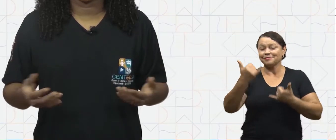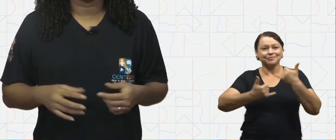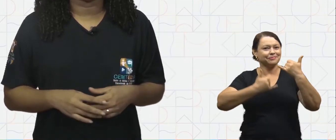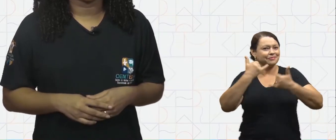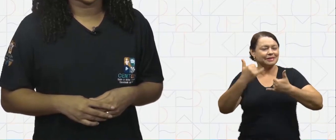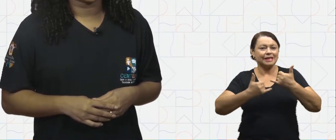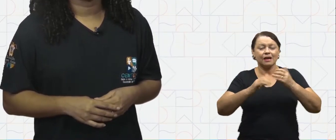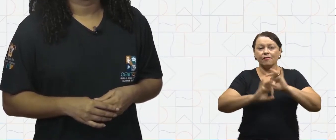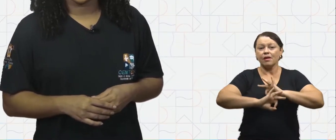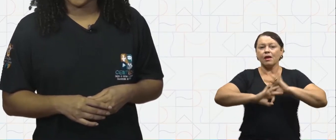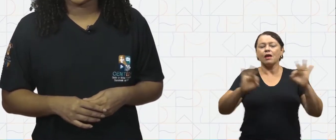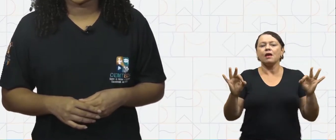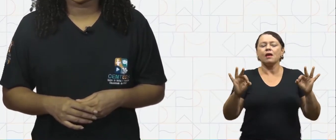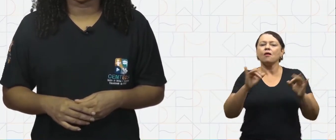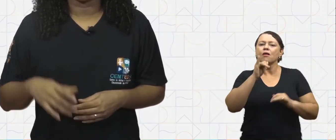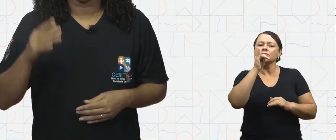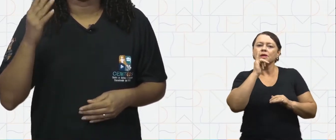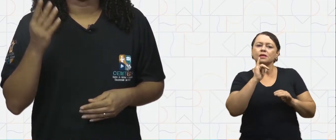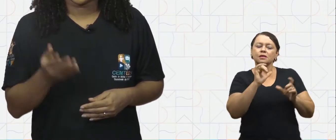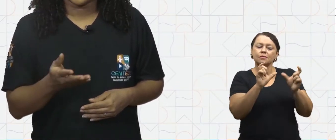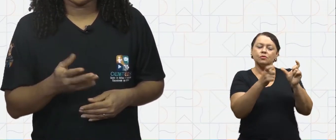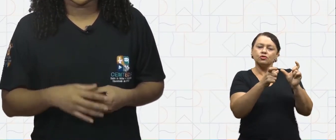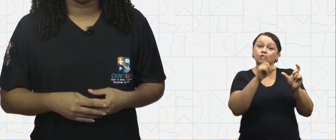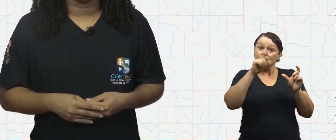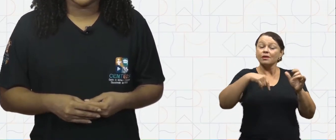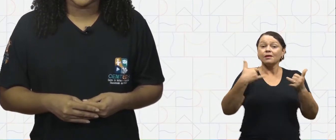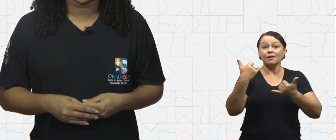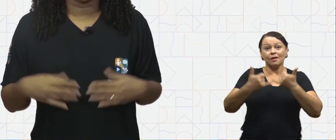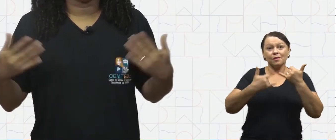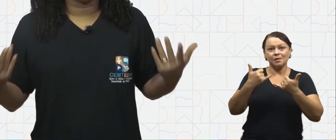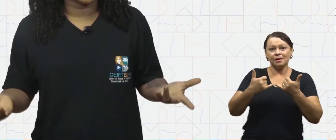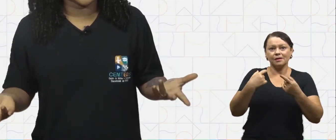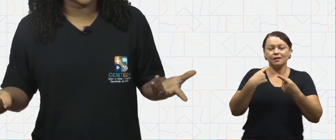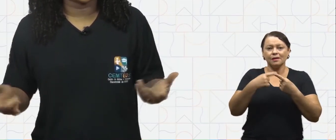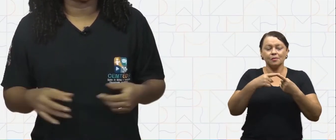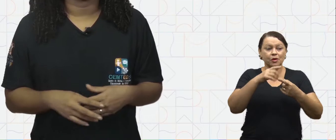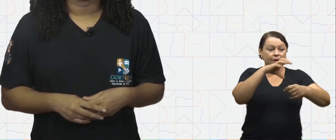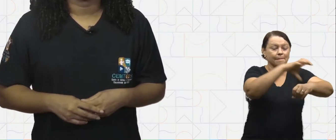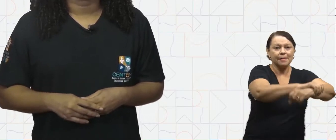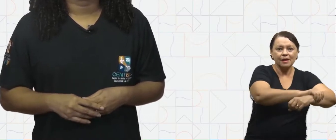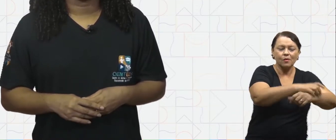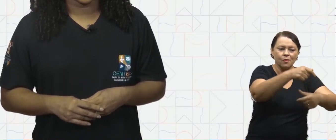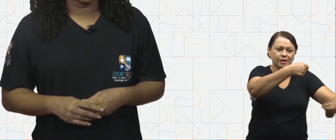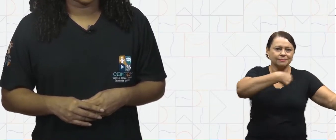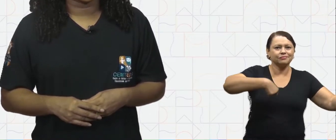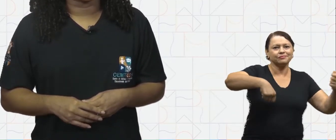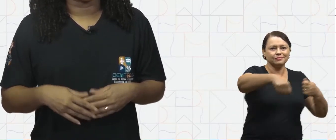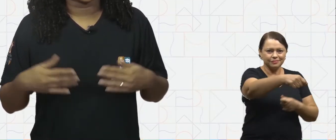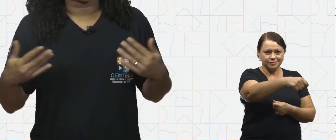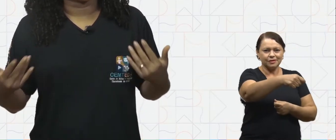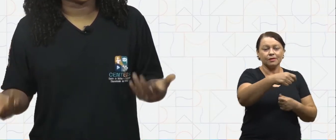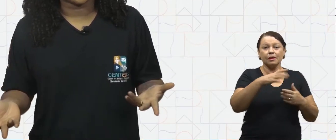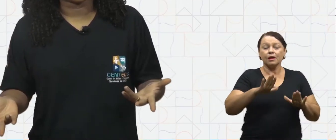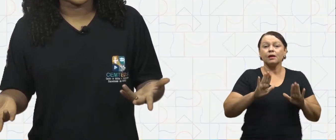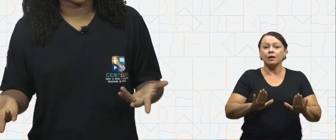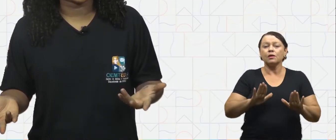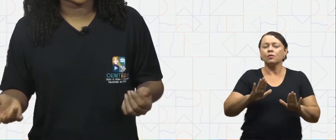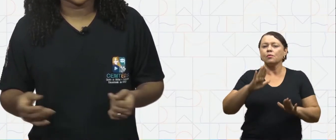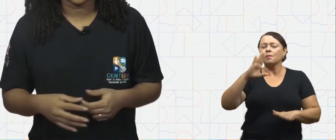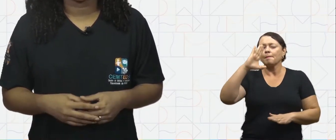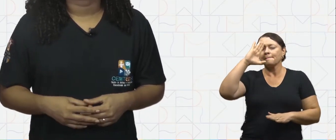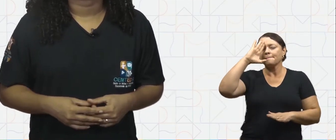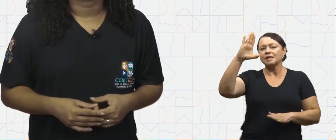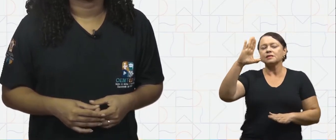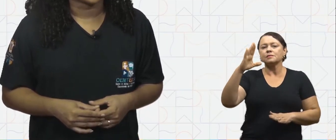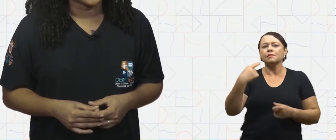ótimo exemplo de um jogo que é uma brincadeira, pois quem é pego, perde e vira o pegador. E o mais importante, enquanto jogamos cabra